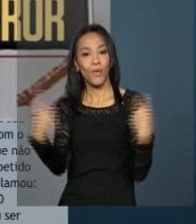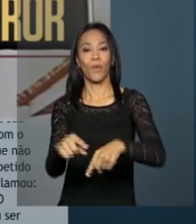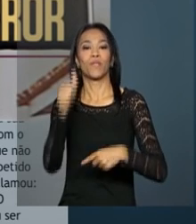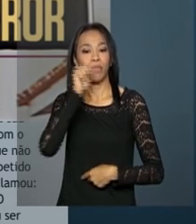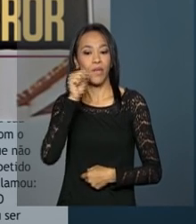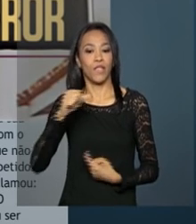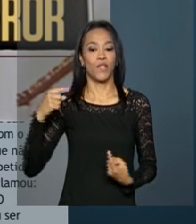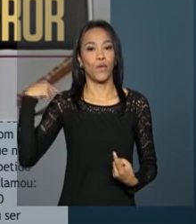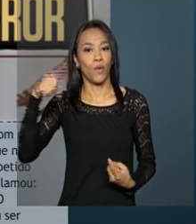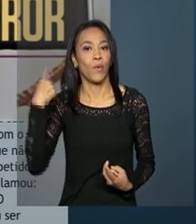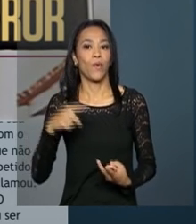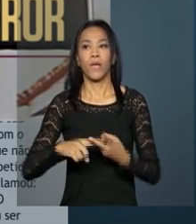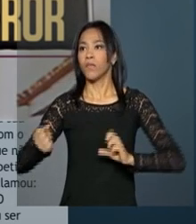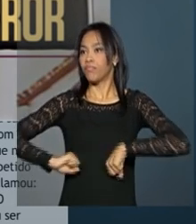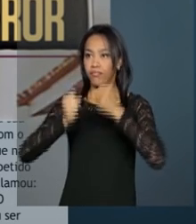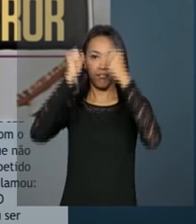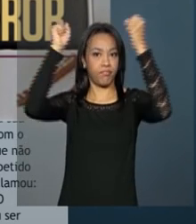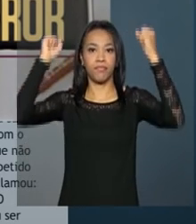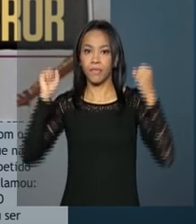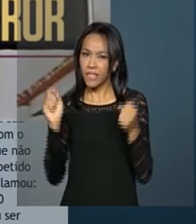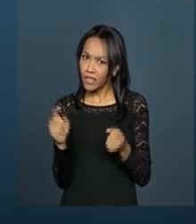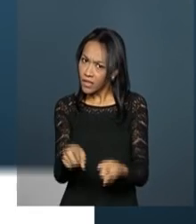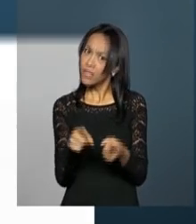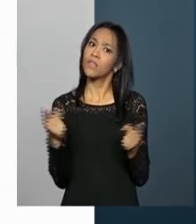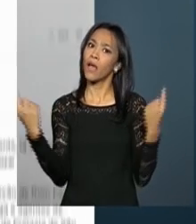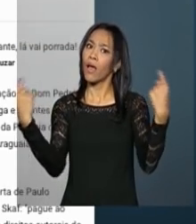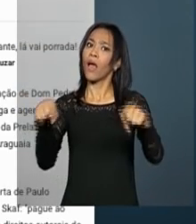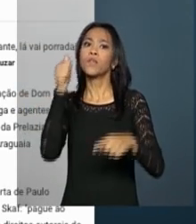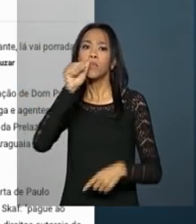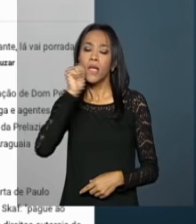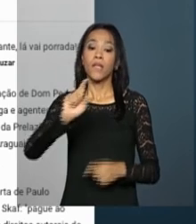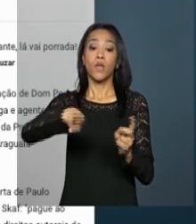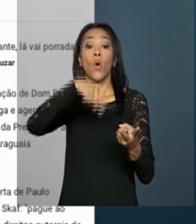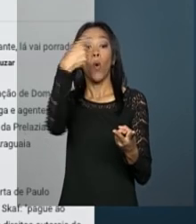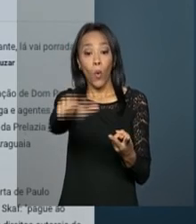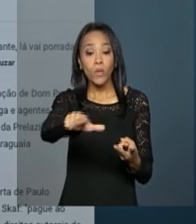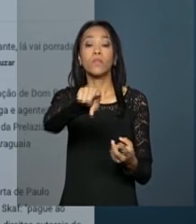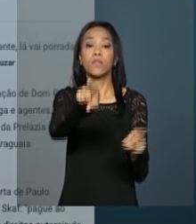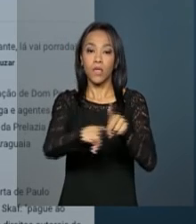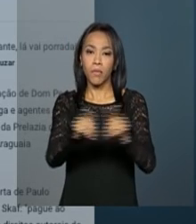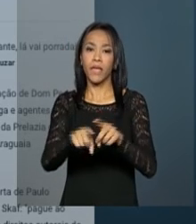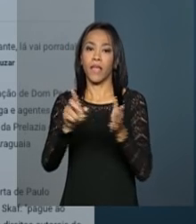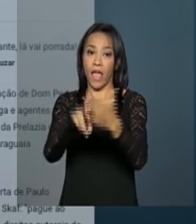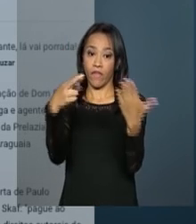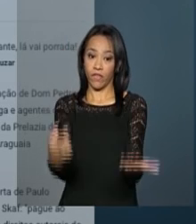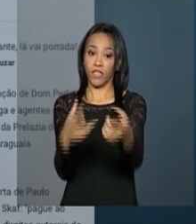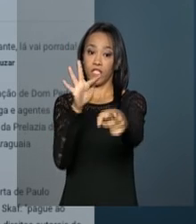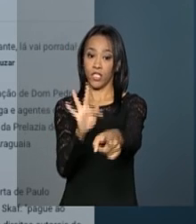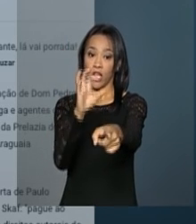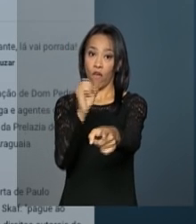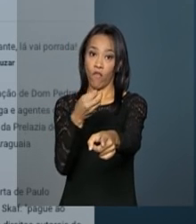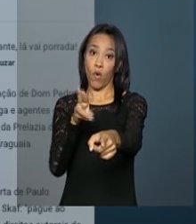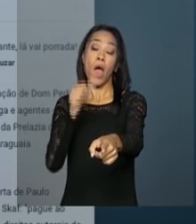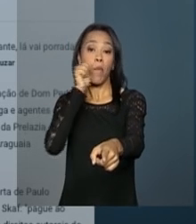louca e descontrolada que recai contra as mulheres. Em artigo publicado na página da revista Fórum na internet,